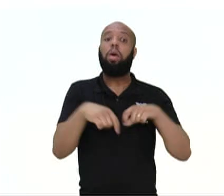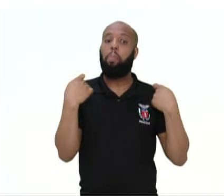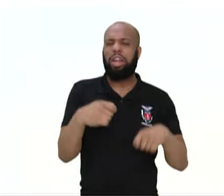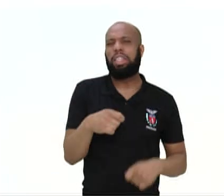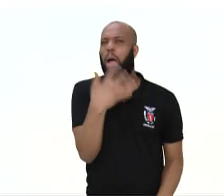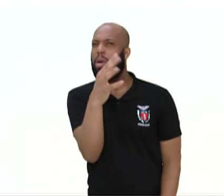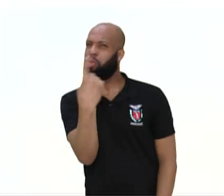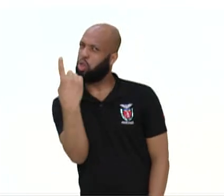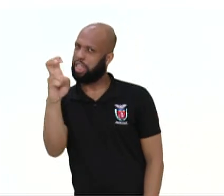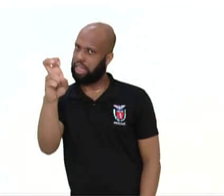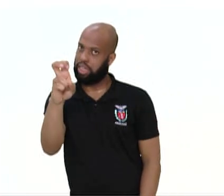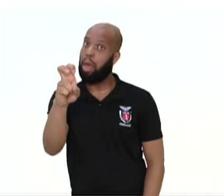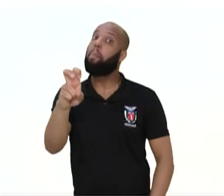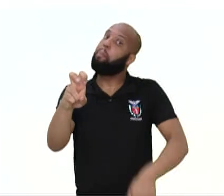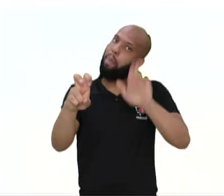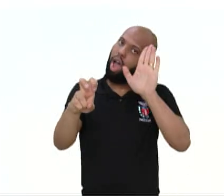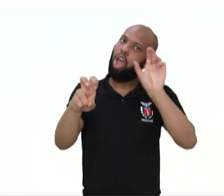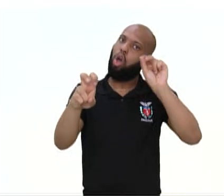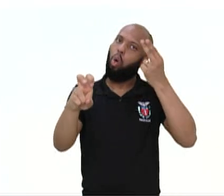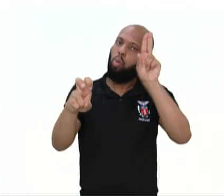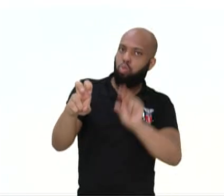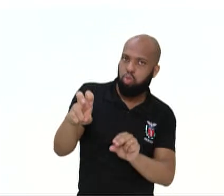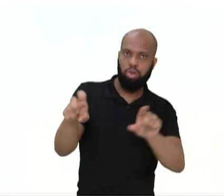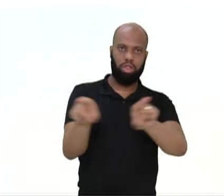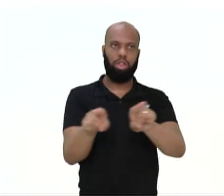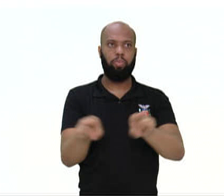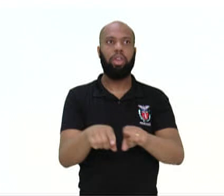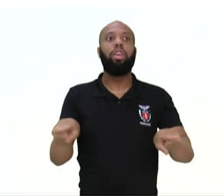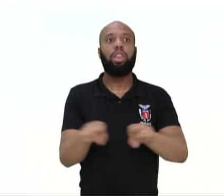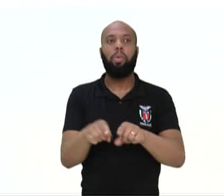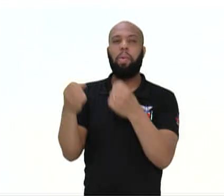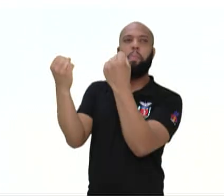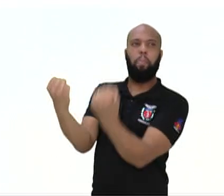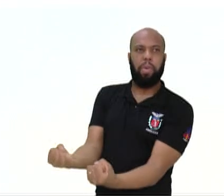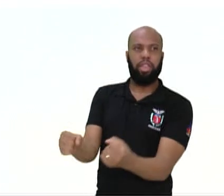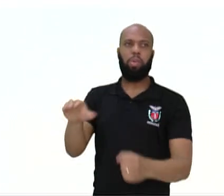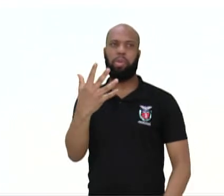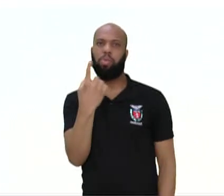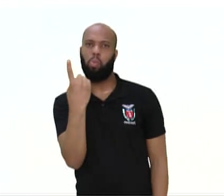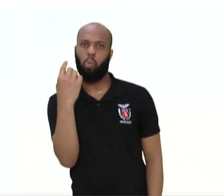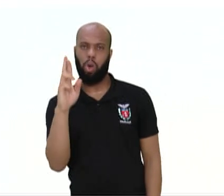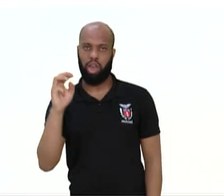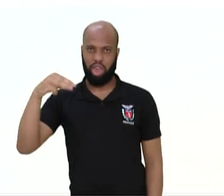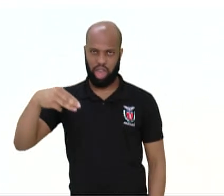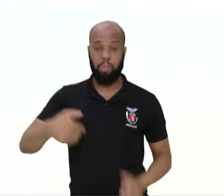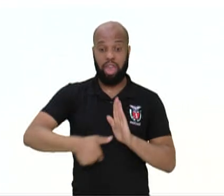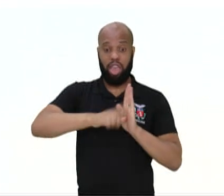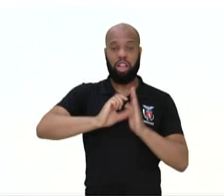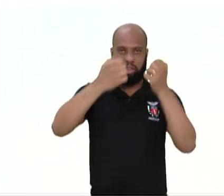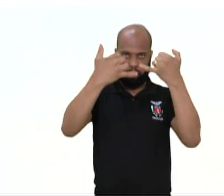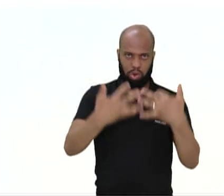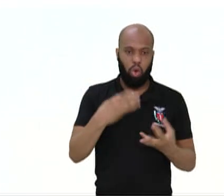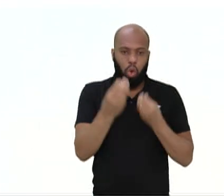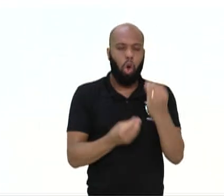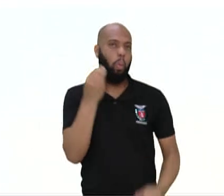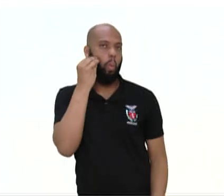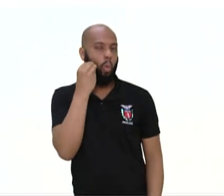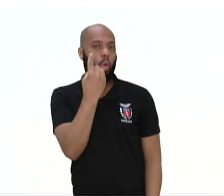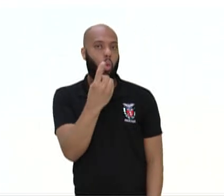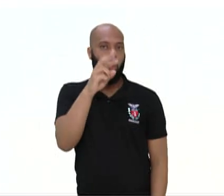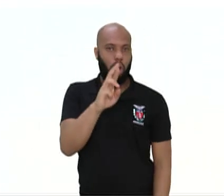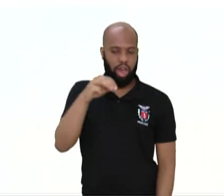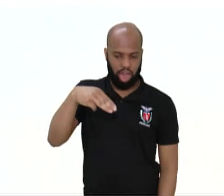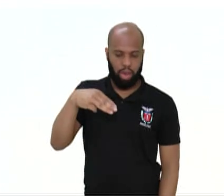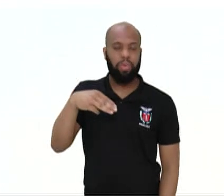15. Carga, 65% de 1 RM. Então, falamos no slide anterior sobre o teste de 1 RM.